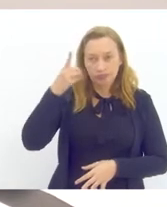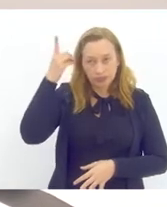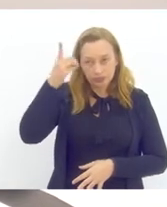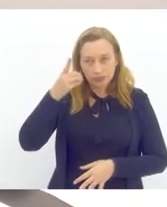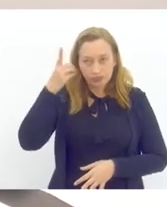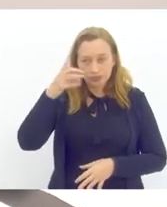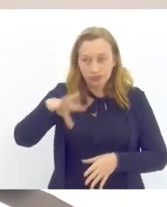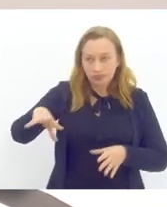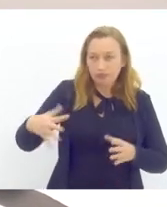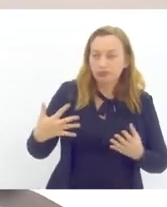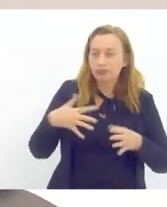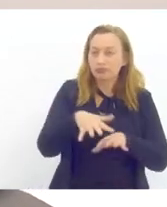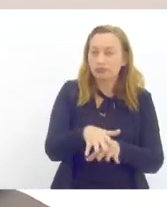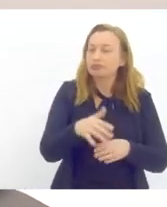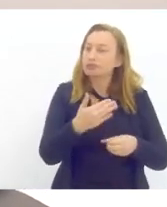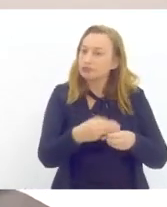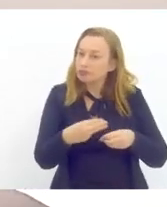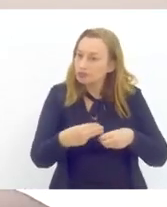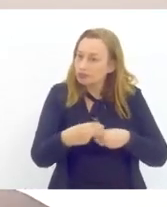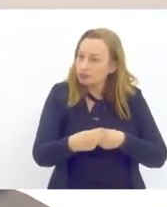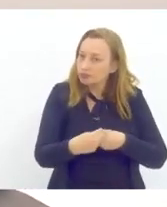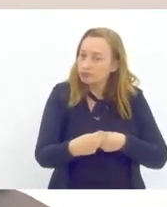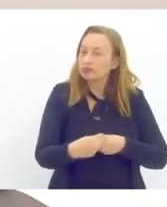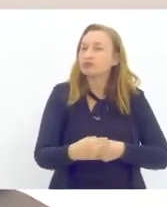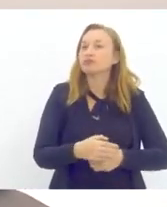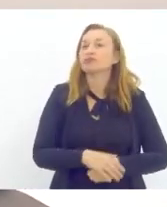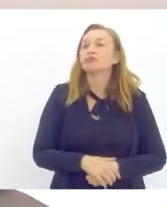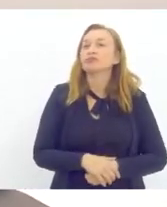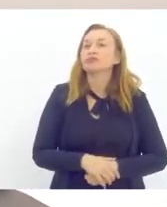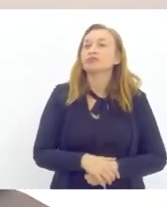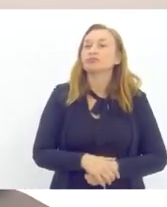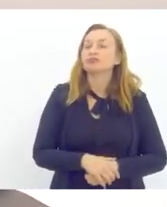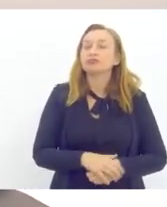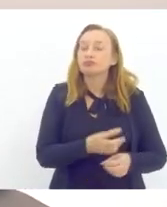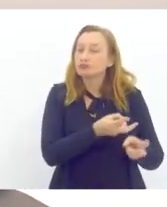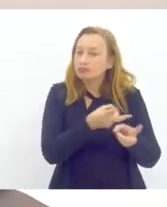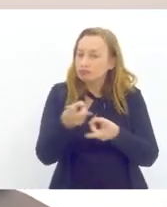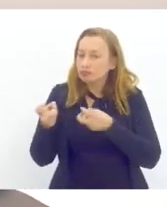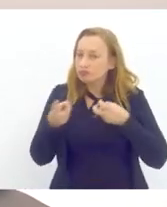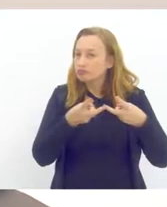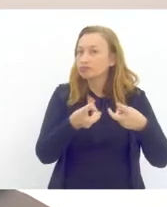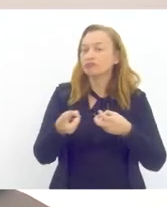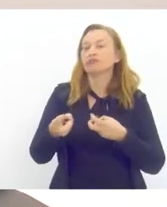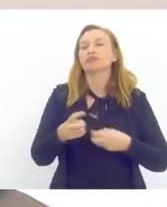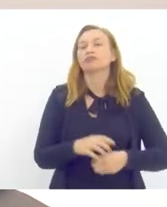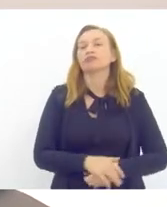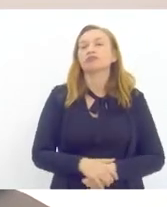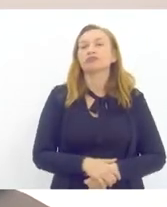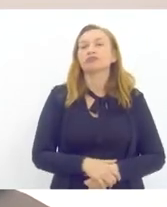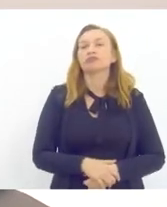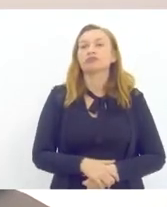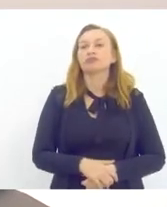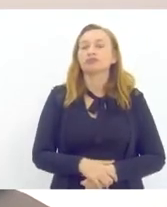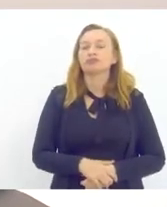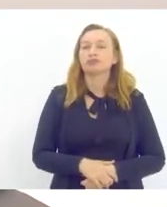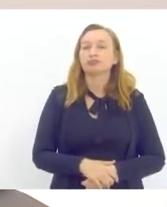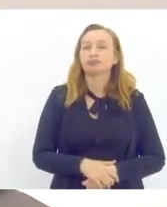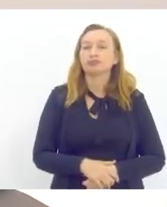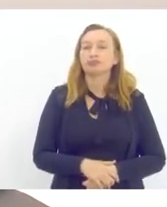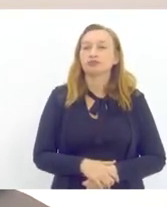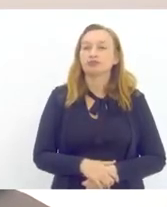da inclusão do município, a gente está falando sobre isso, observe os